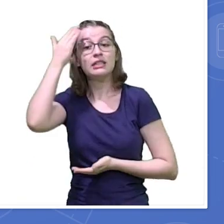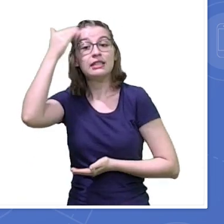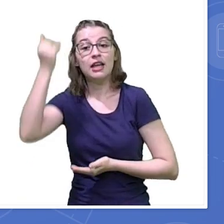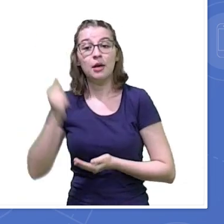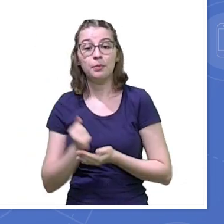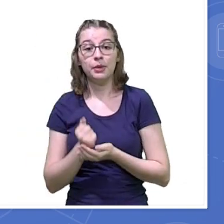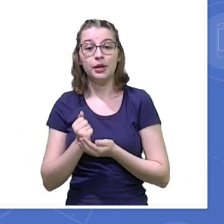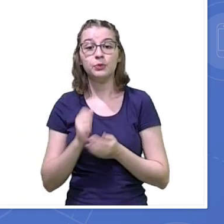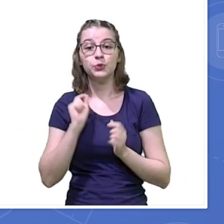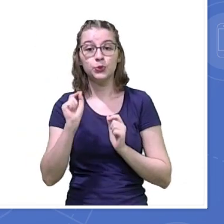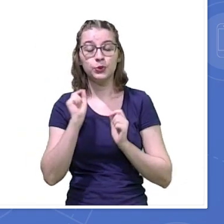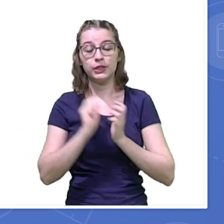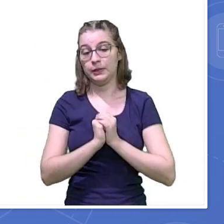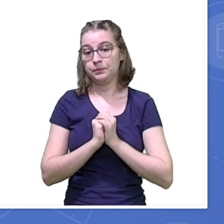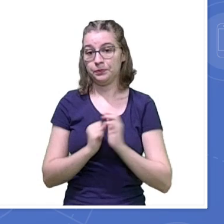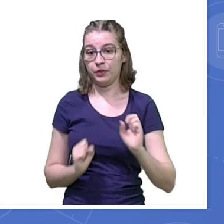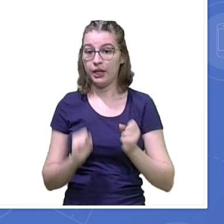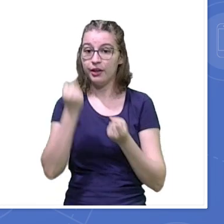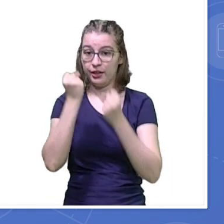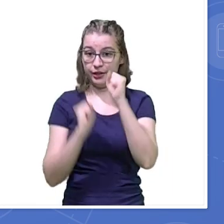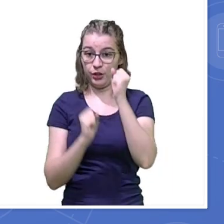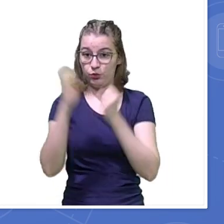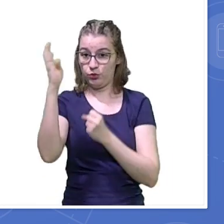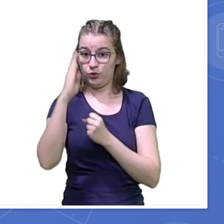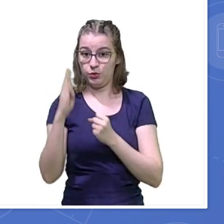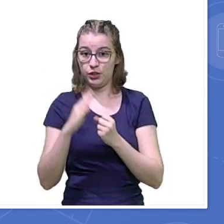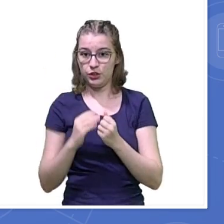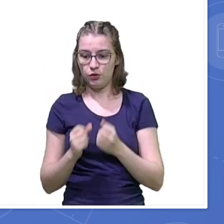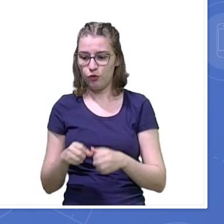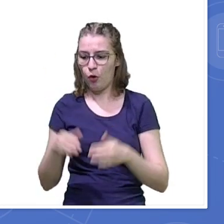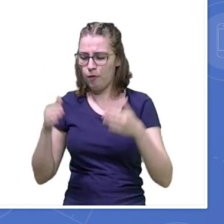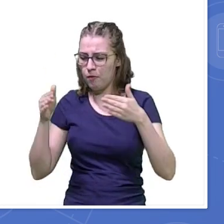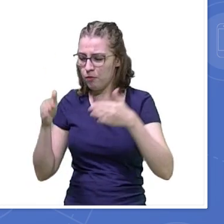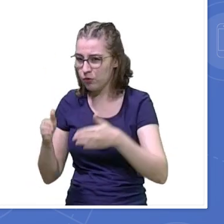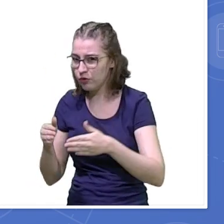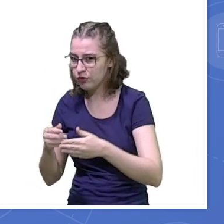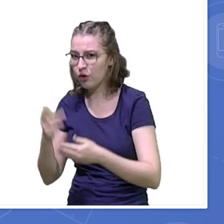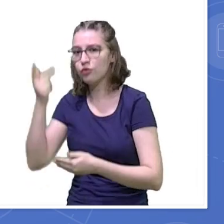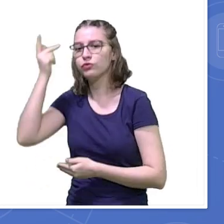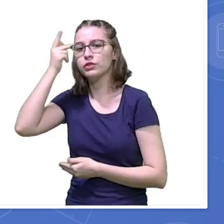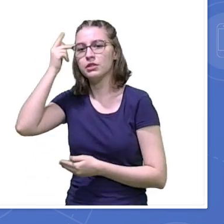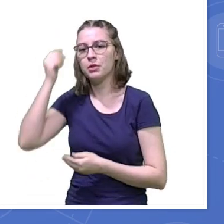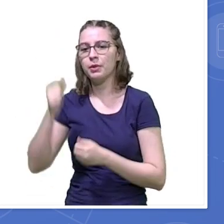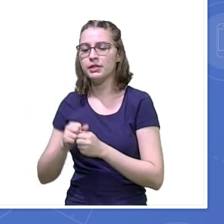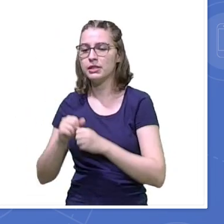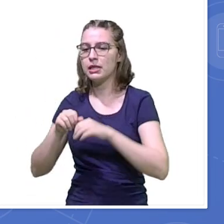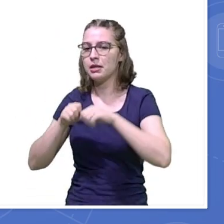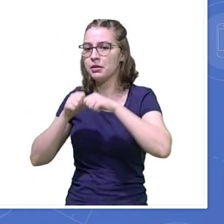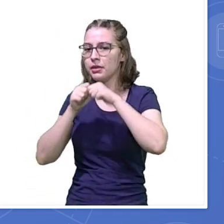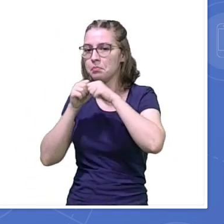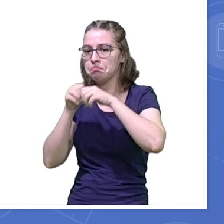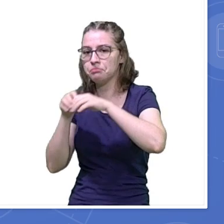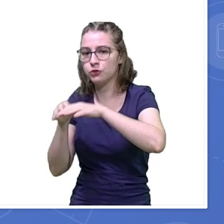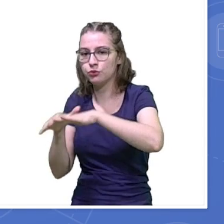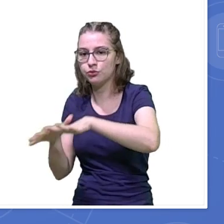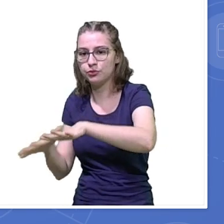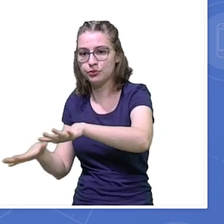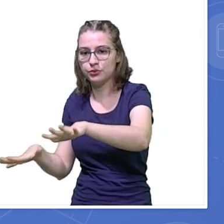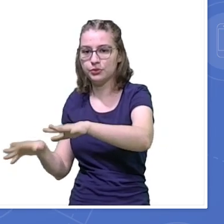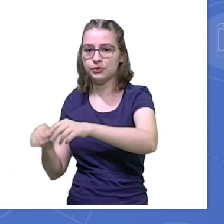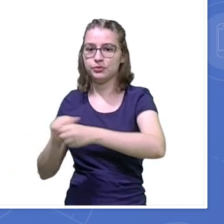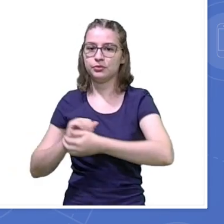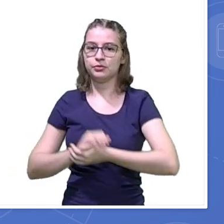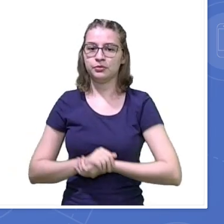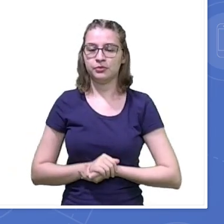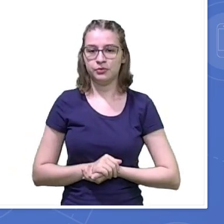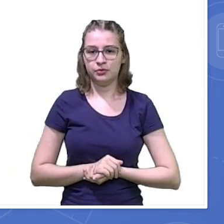concentrada durante anos na cidade de São Paulo, né? Depois foi expandindo para Rio de Janeiro e outras áreas aí, o sul do país,